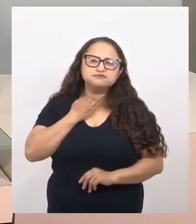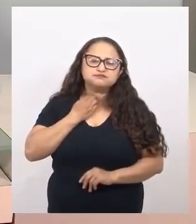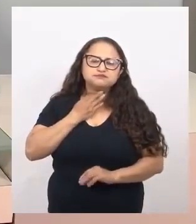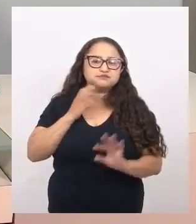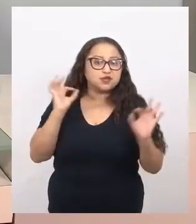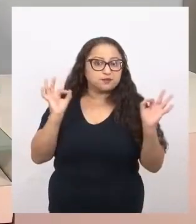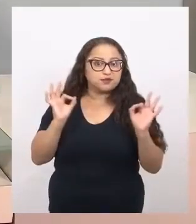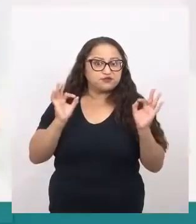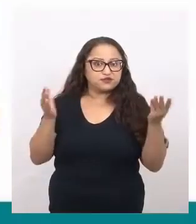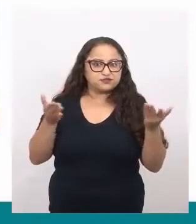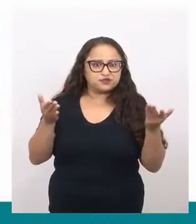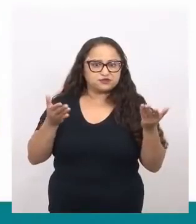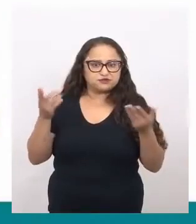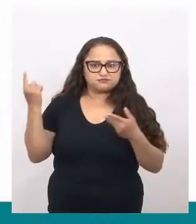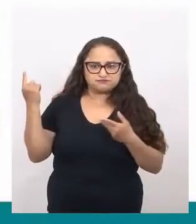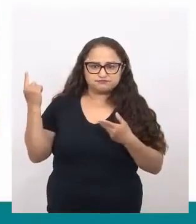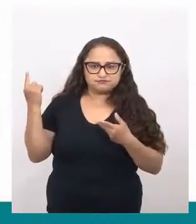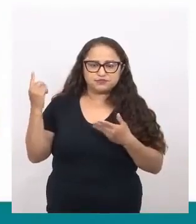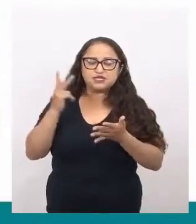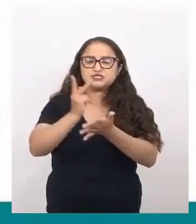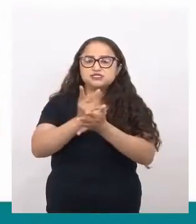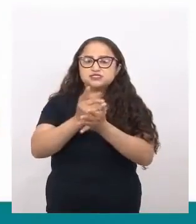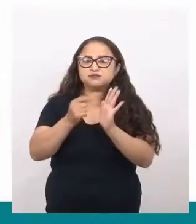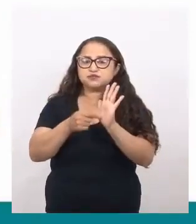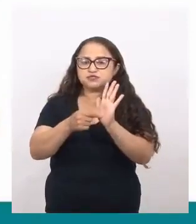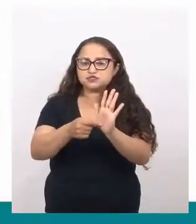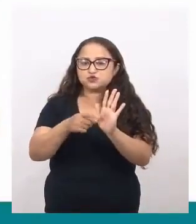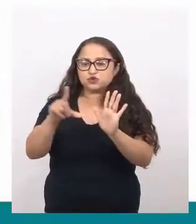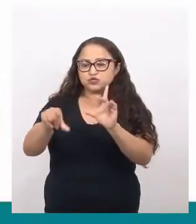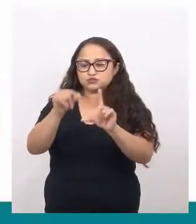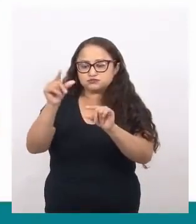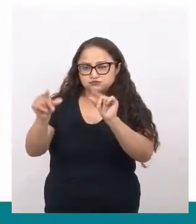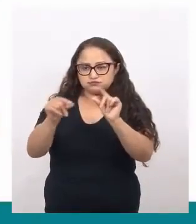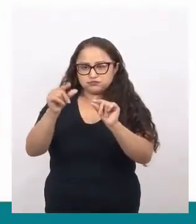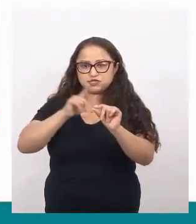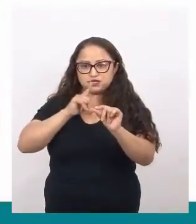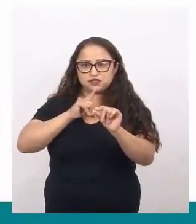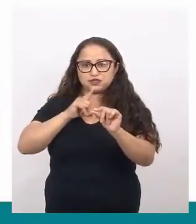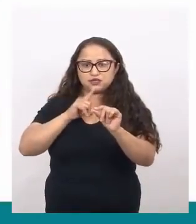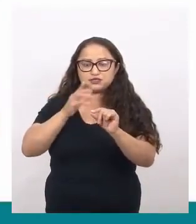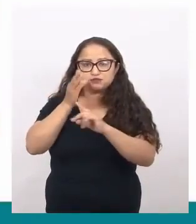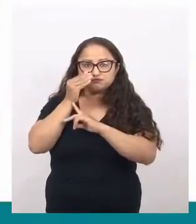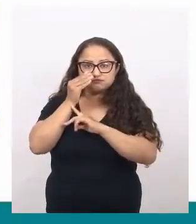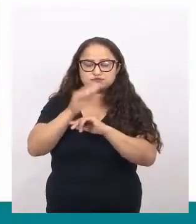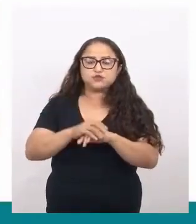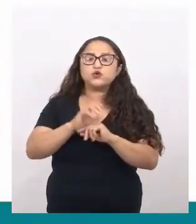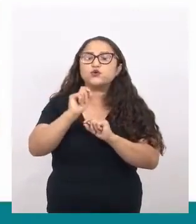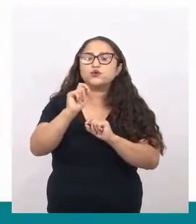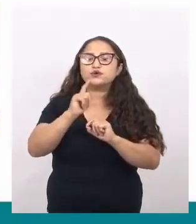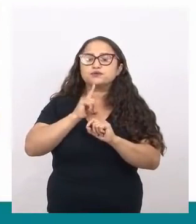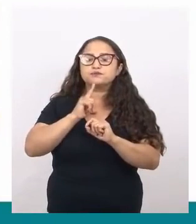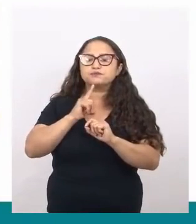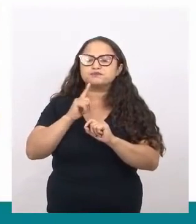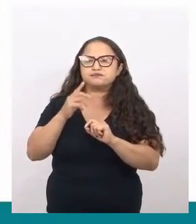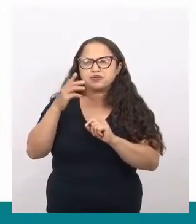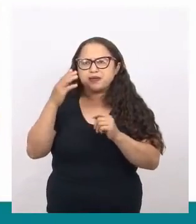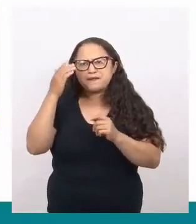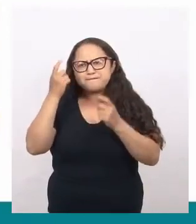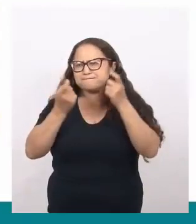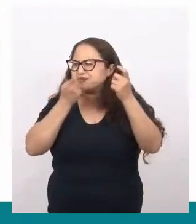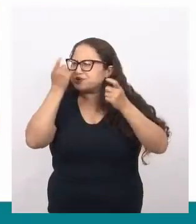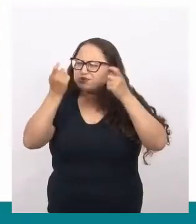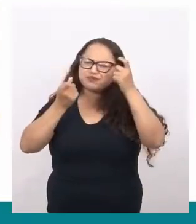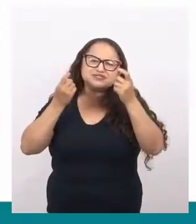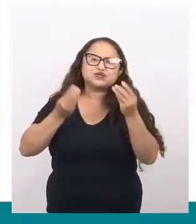Perfeito. Então, vamos lá. No grid são apresentadas as opções de manifestação de interesse. O que vai aparecer? Eu estou vendo a preocupação aqui do pessoal. Mas como é